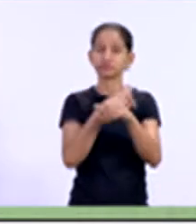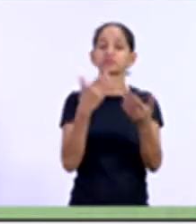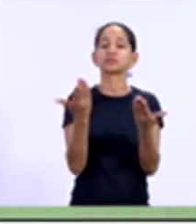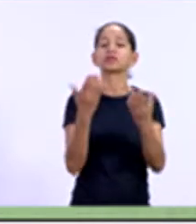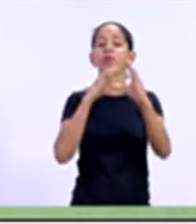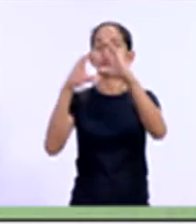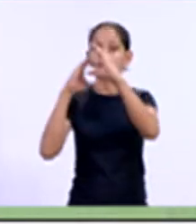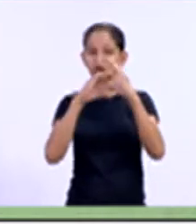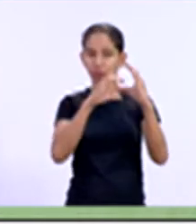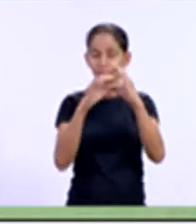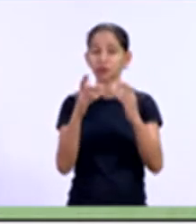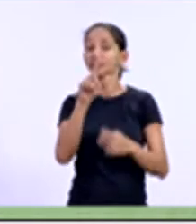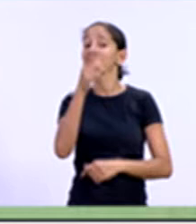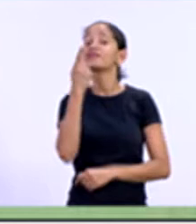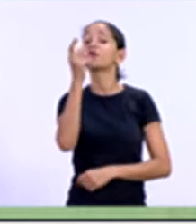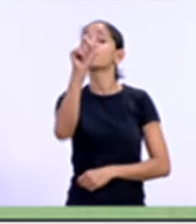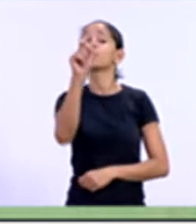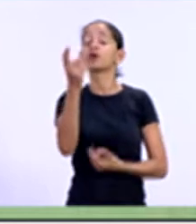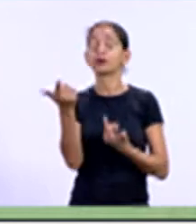comunicação